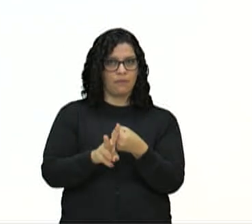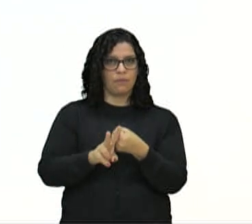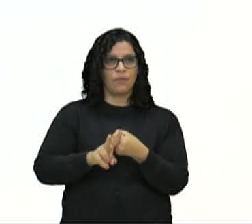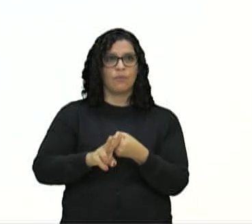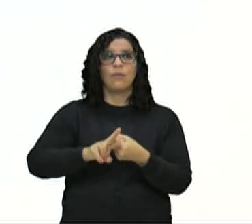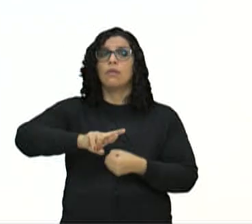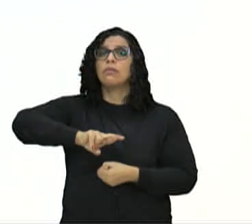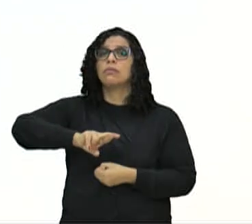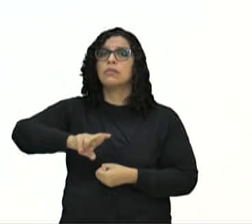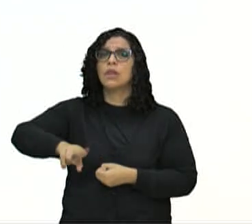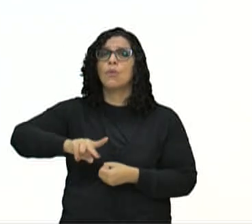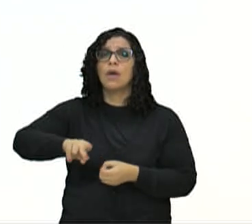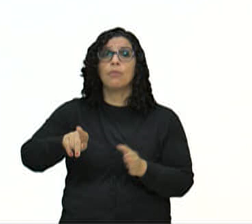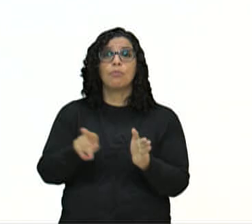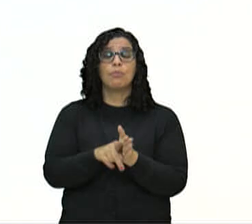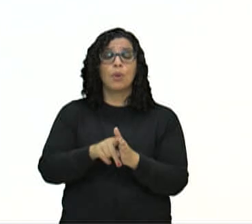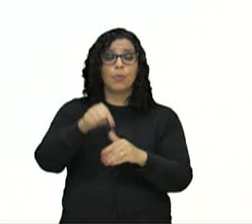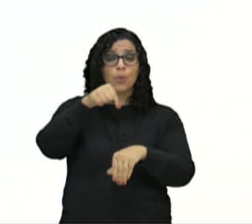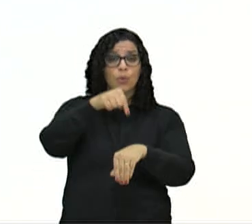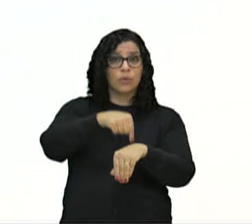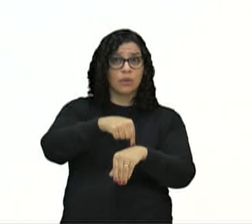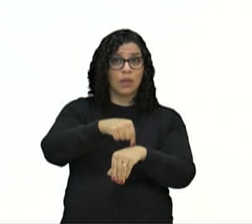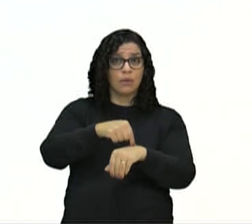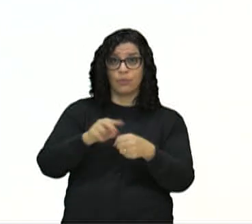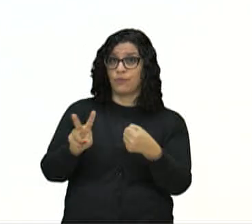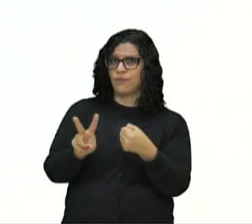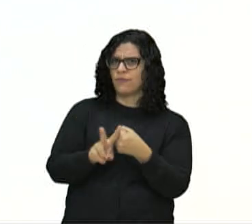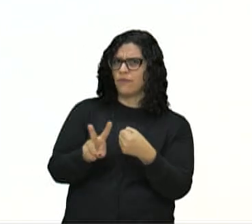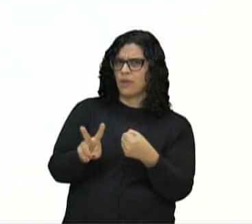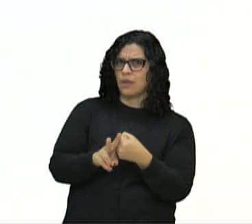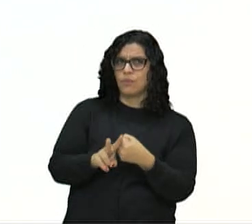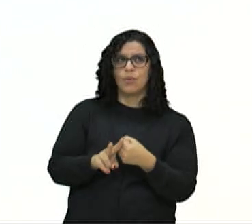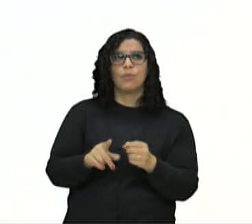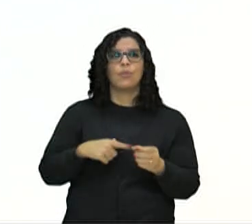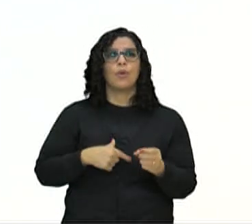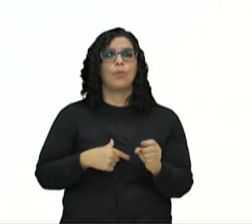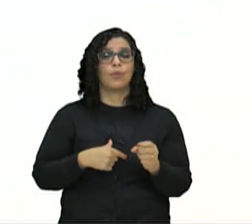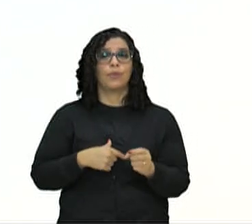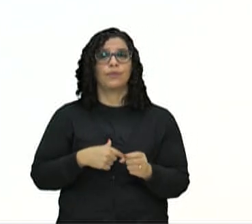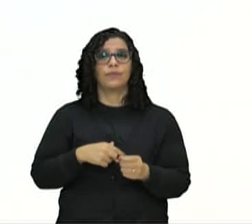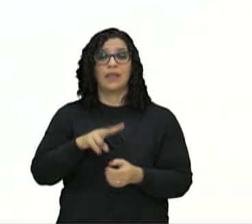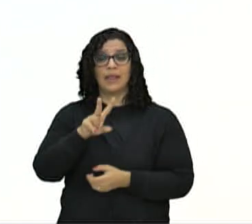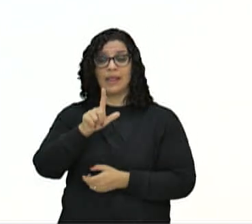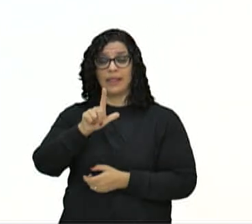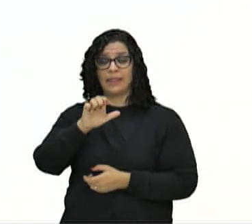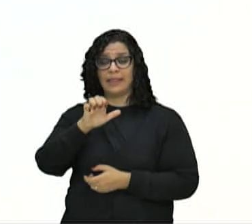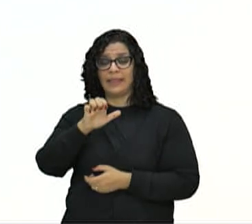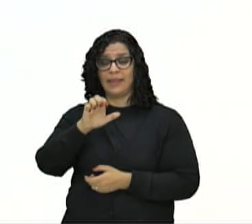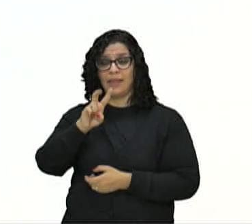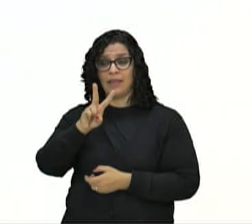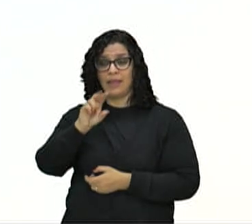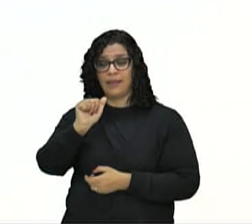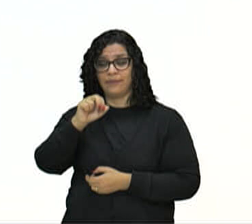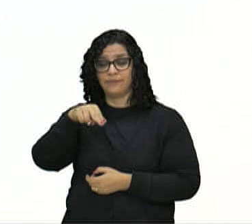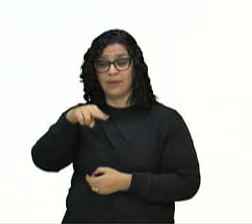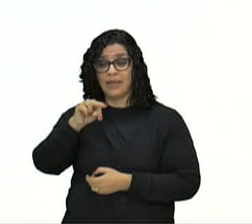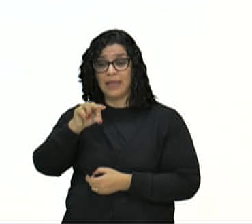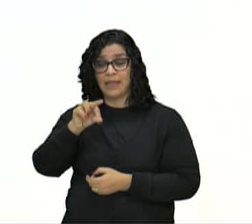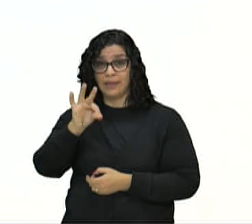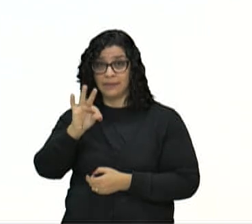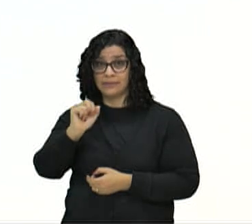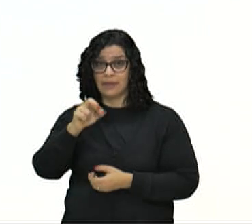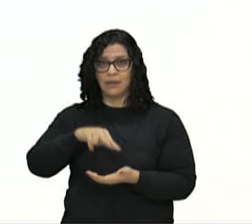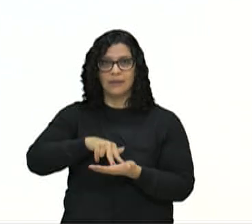fazem parte de nenhum tempo ou modo verbal. São os verbos levantar e sair, que estão